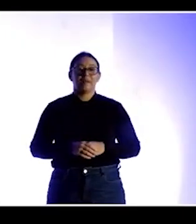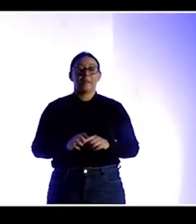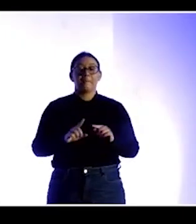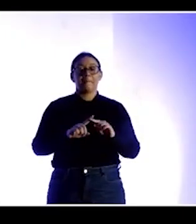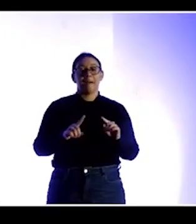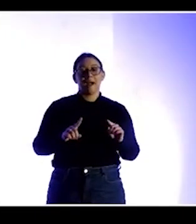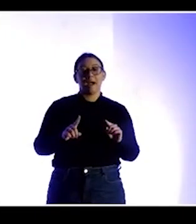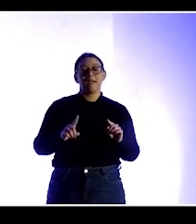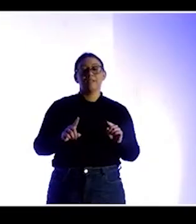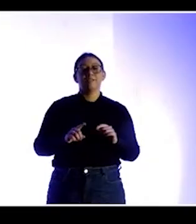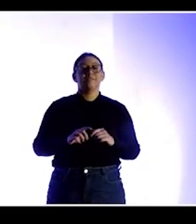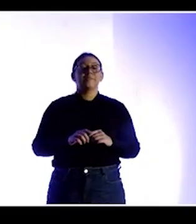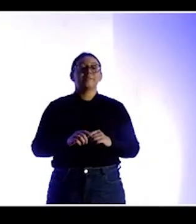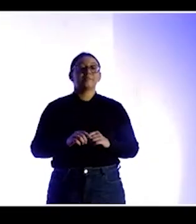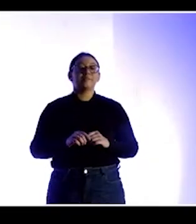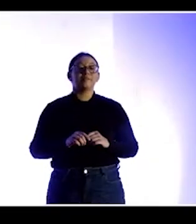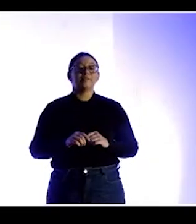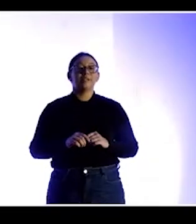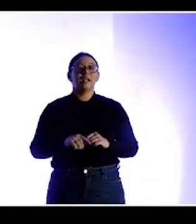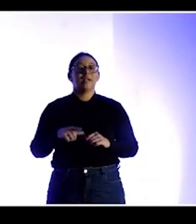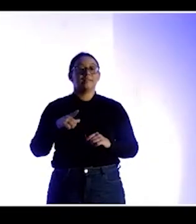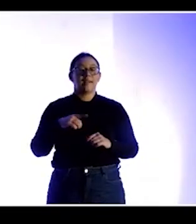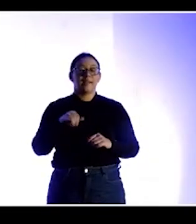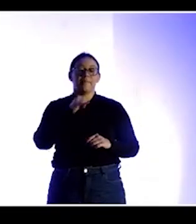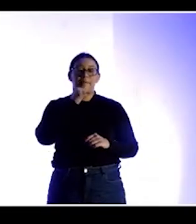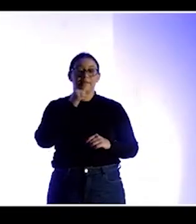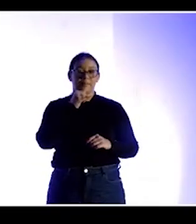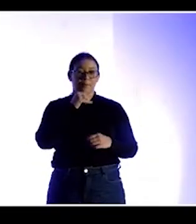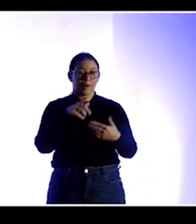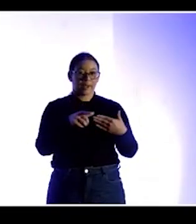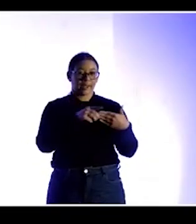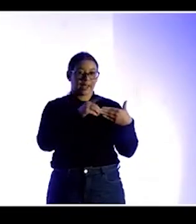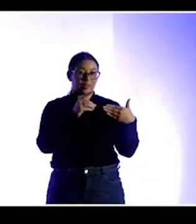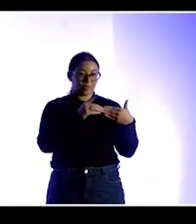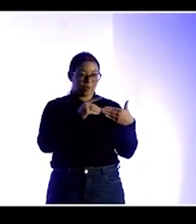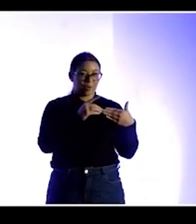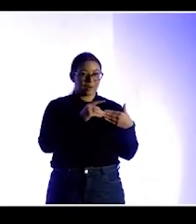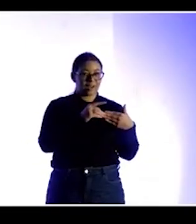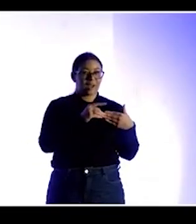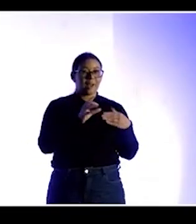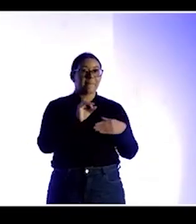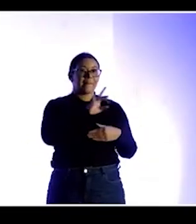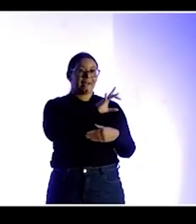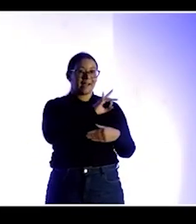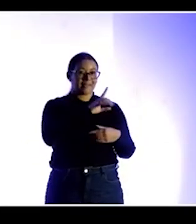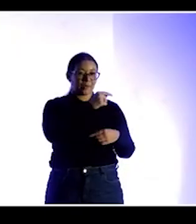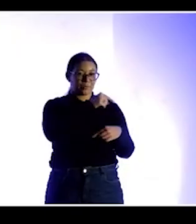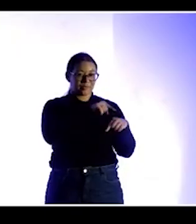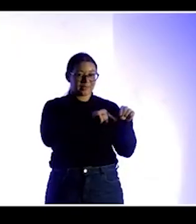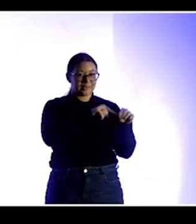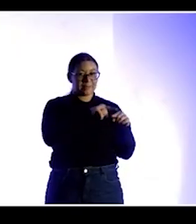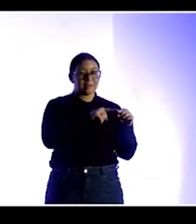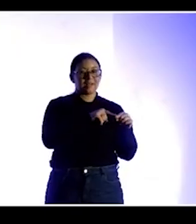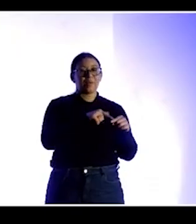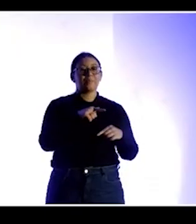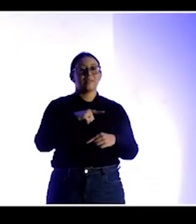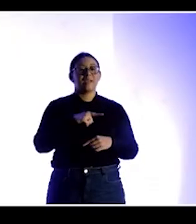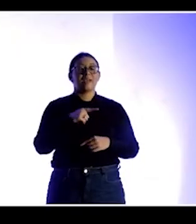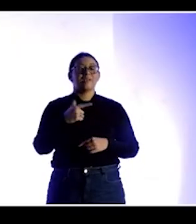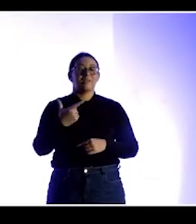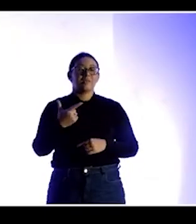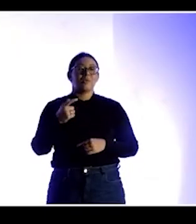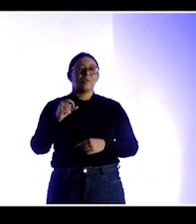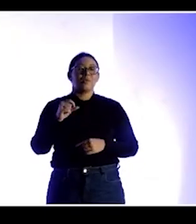verde, de novo, dólar por quilograma e aqui as horas de operação. O ano tem 8.760